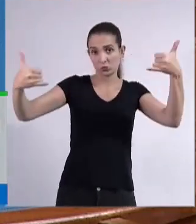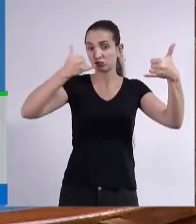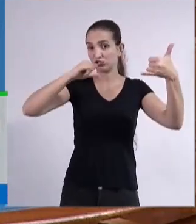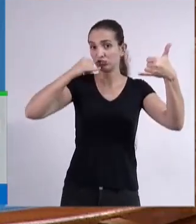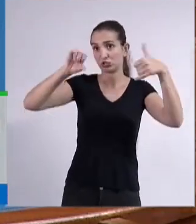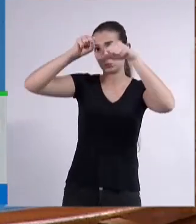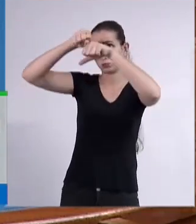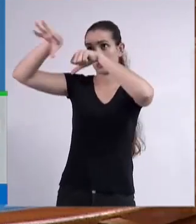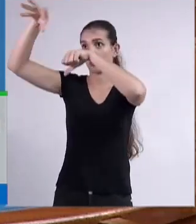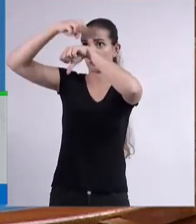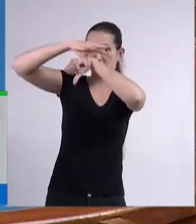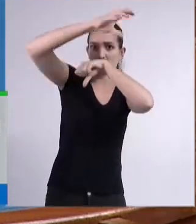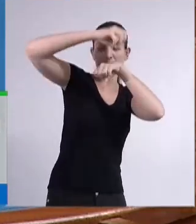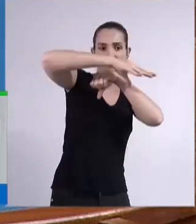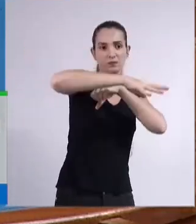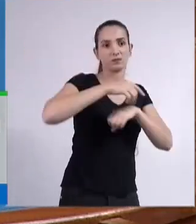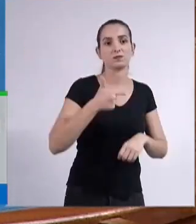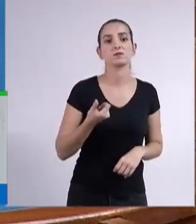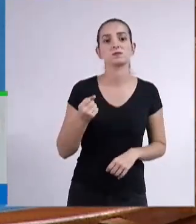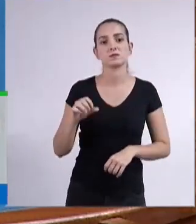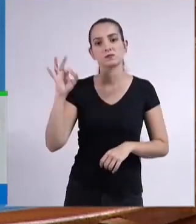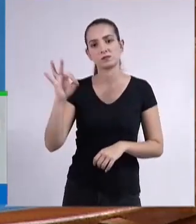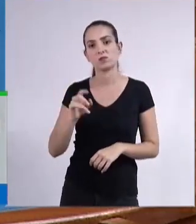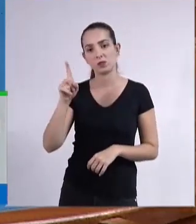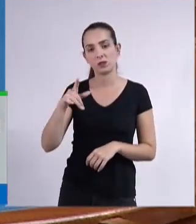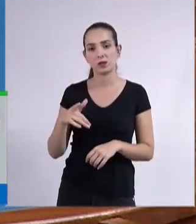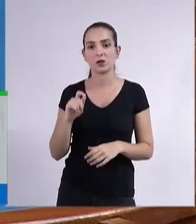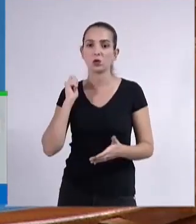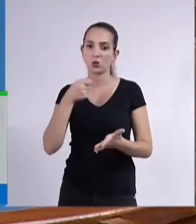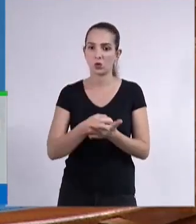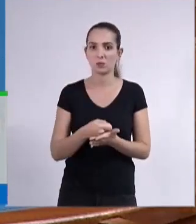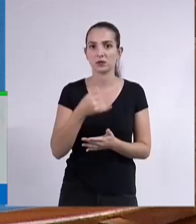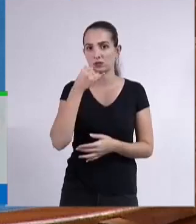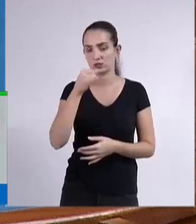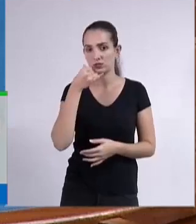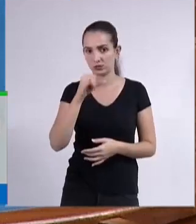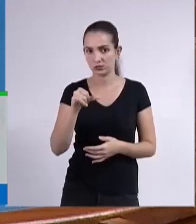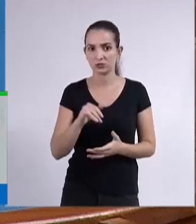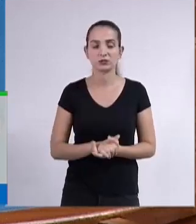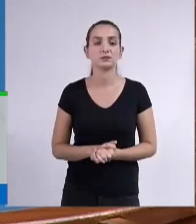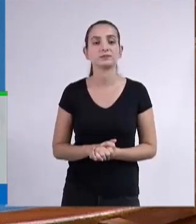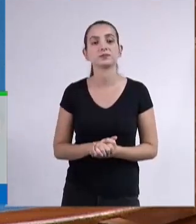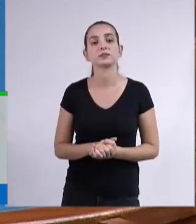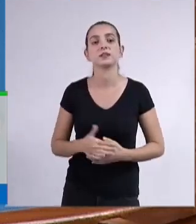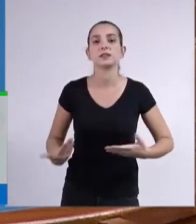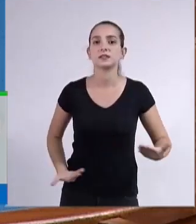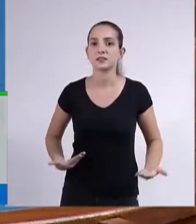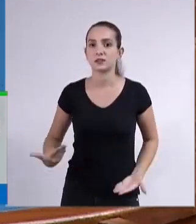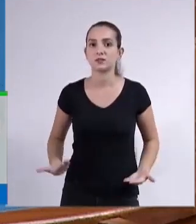28,03%, deputado Cabalmi, é compra da energia. Serviço de transmissão,